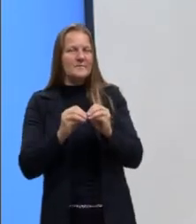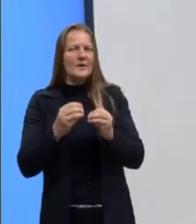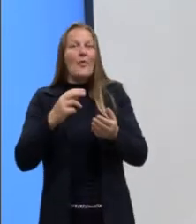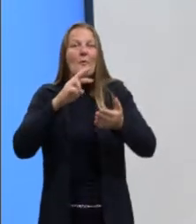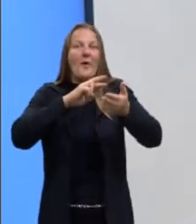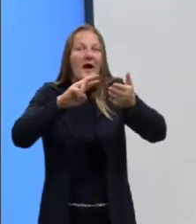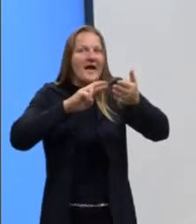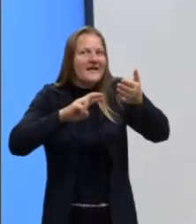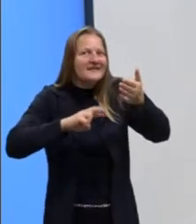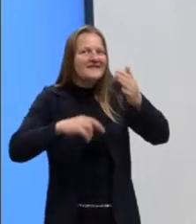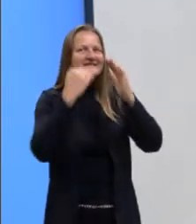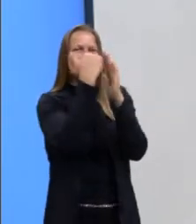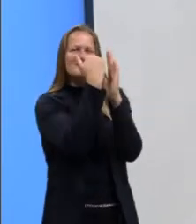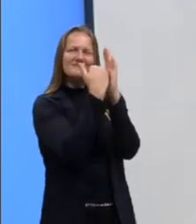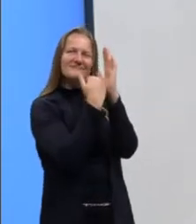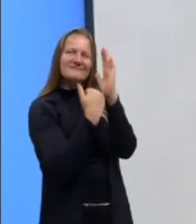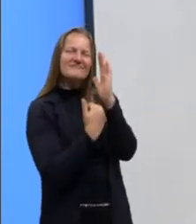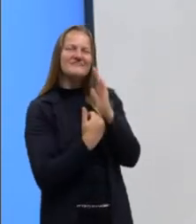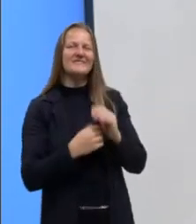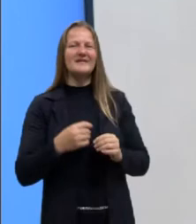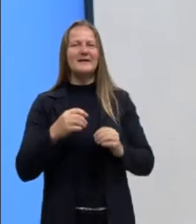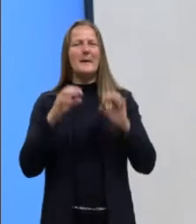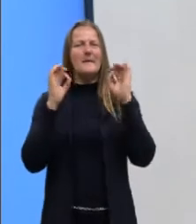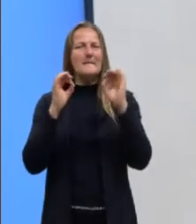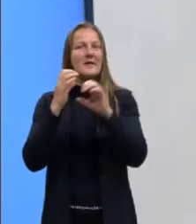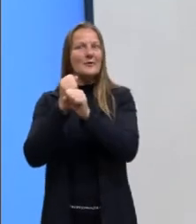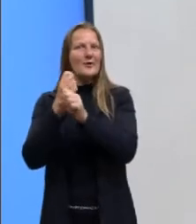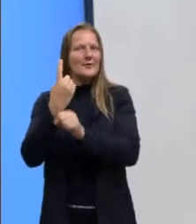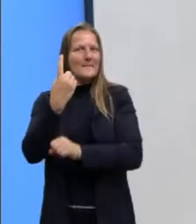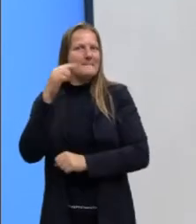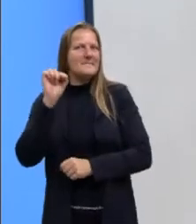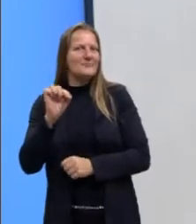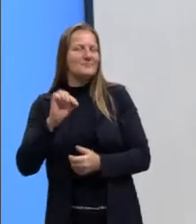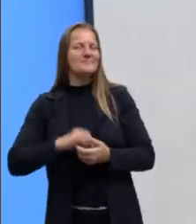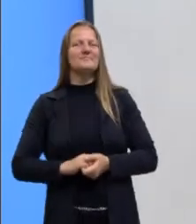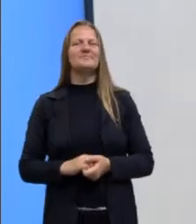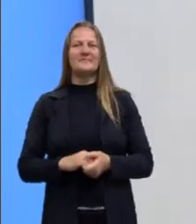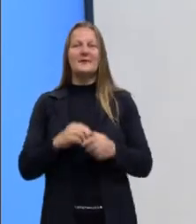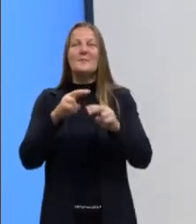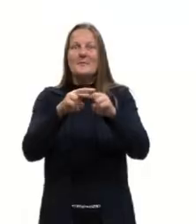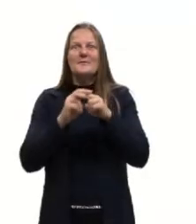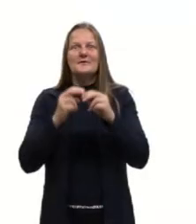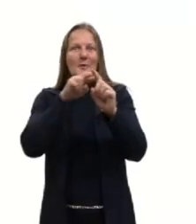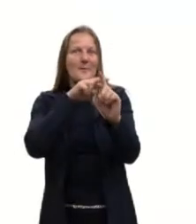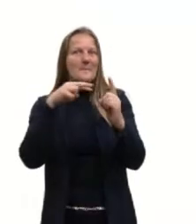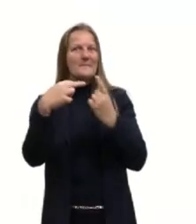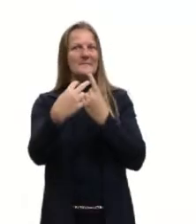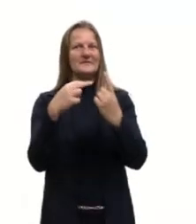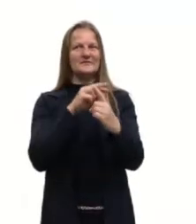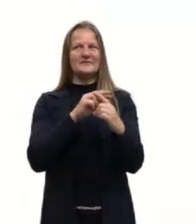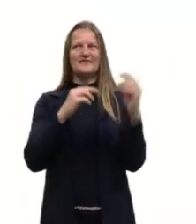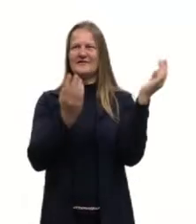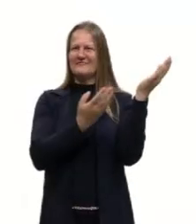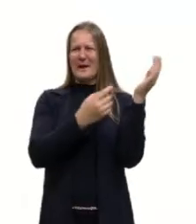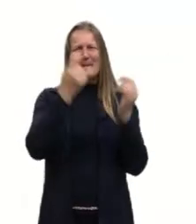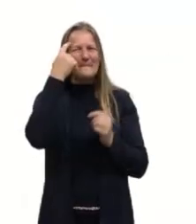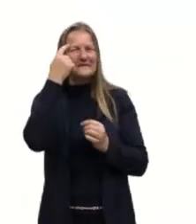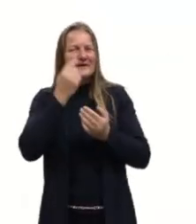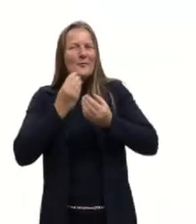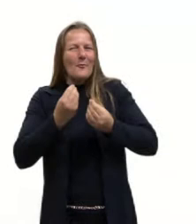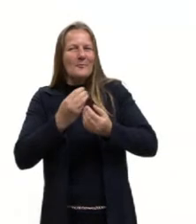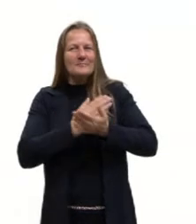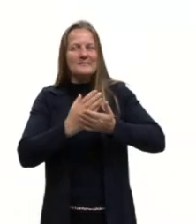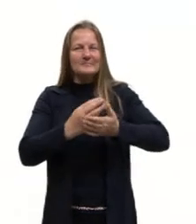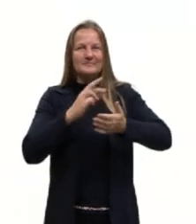tantos detalhes para que a redação seja nota mil e daí a nossa perspectiva de hoje é pensar esse começo